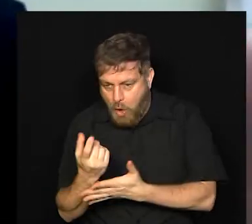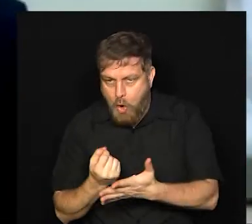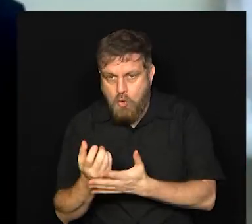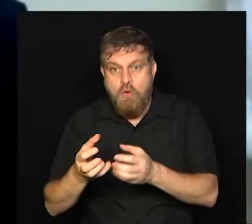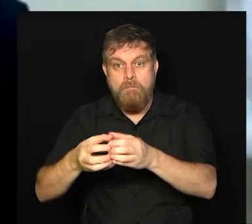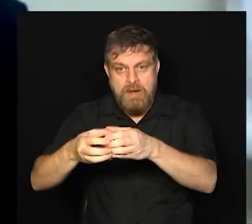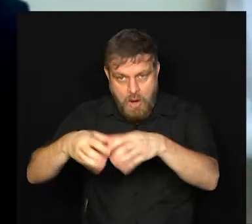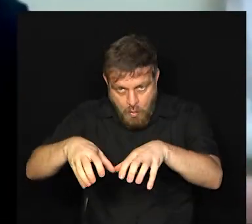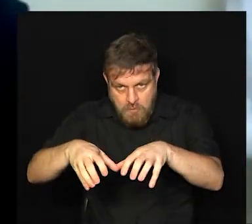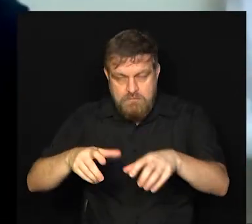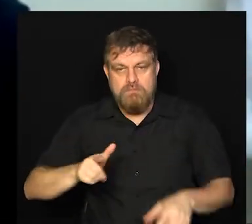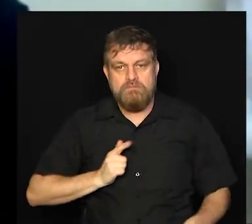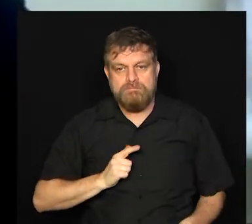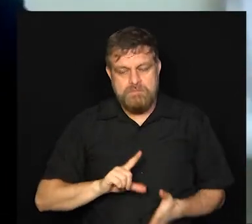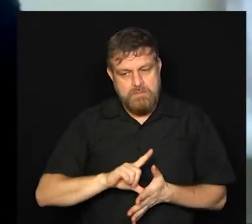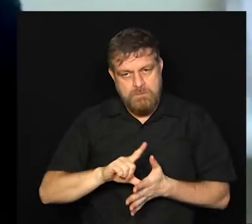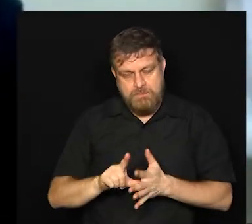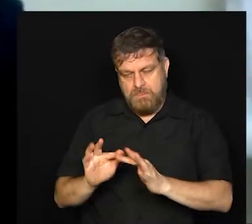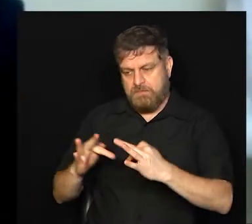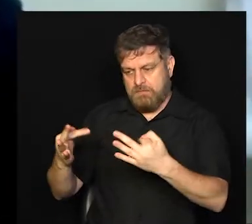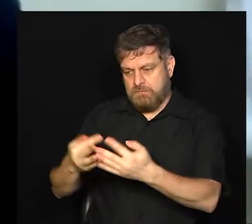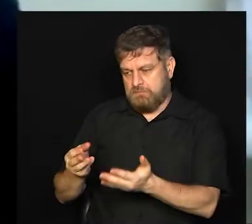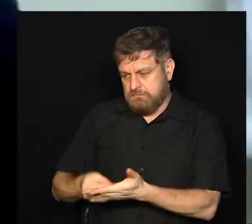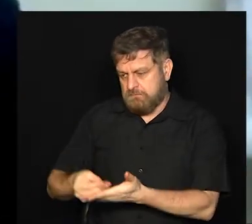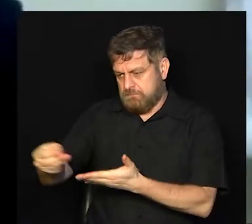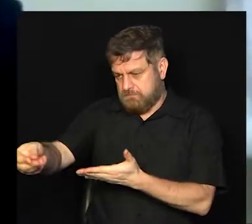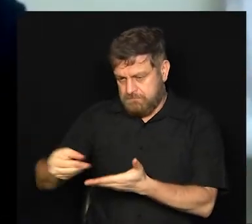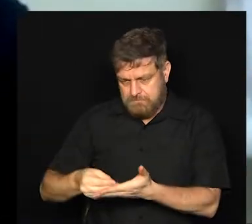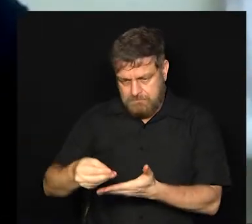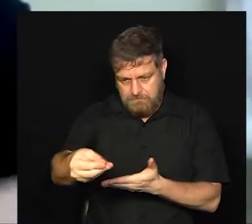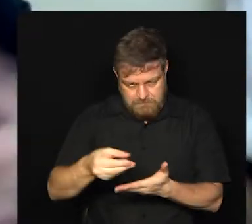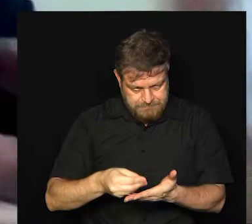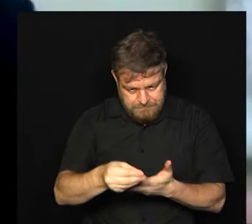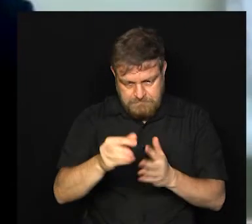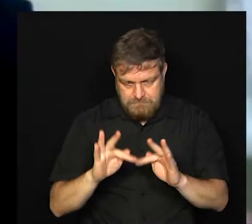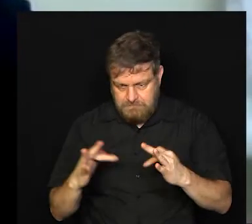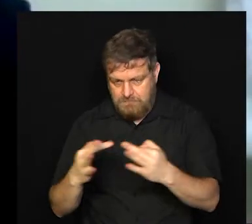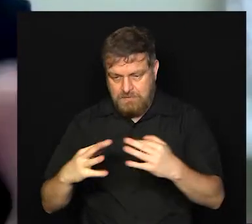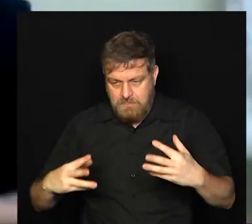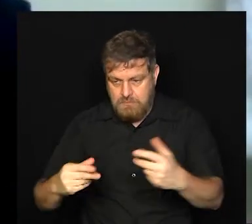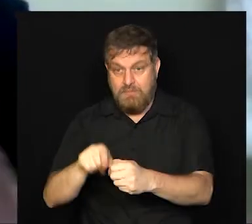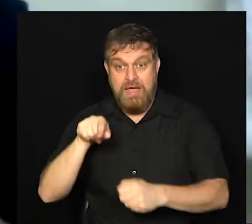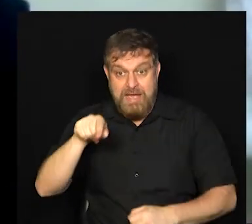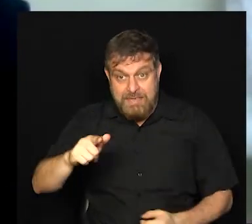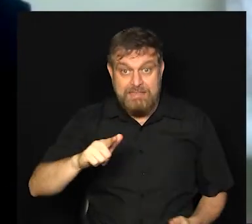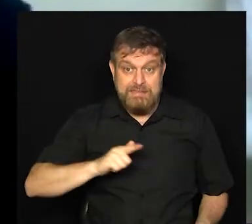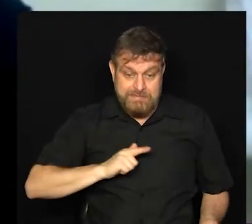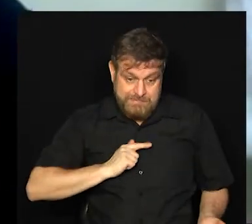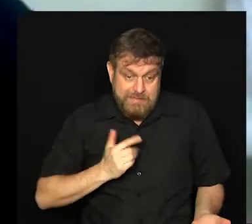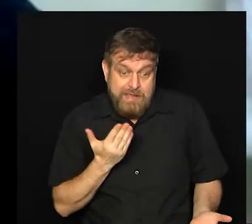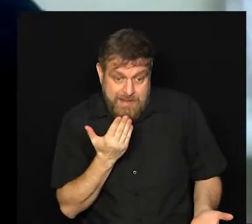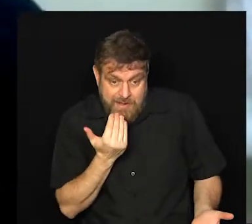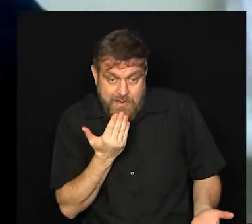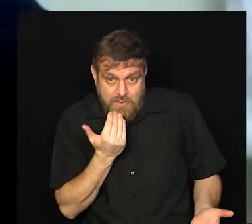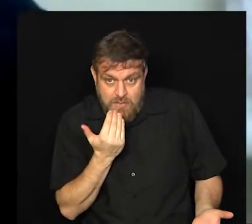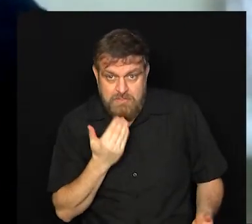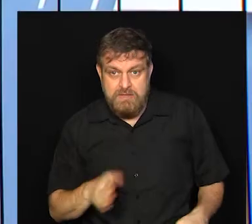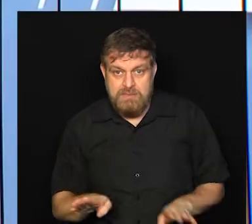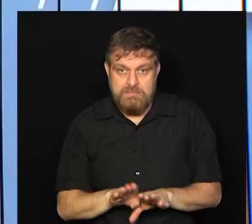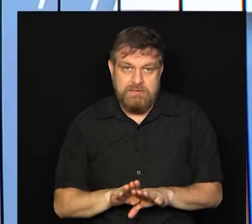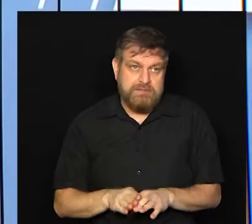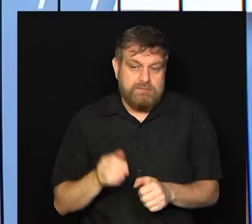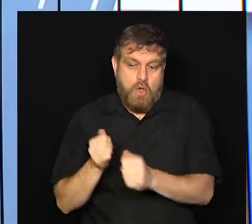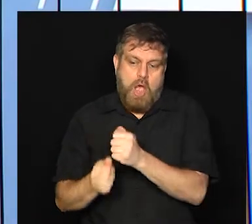de ovos e a gente entrega dúzia de ovos para cada família, que é uma forma deles terem alguma coisa também, né, para não só o